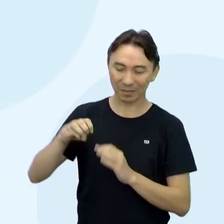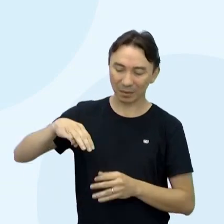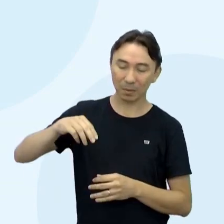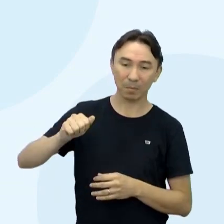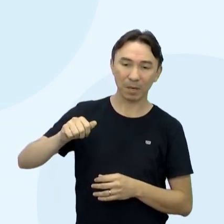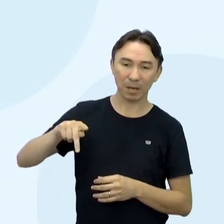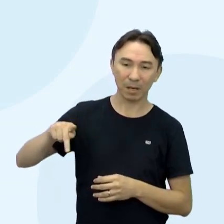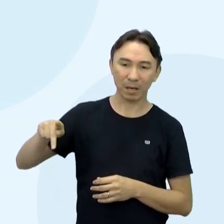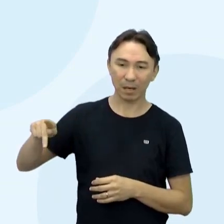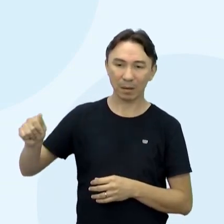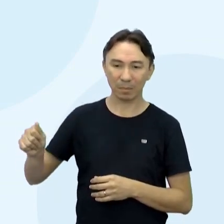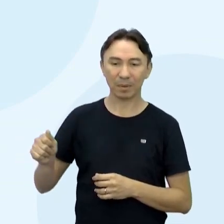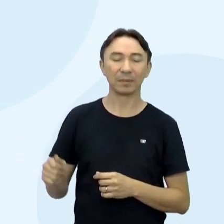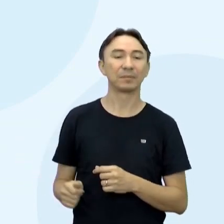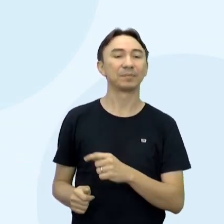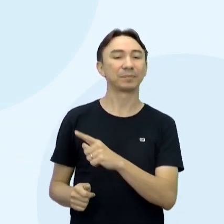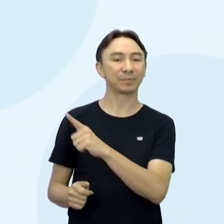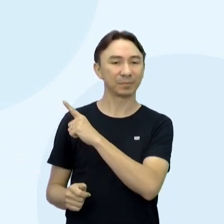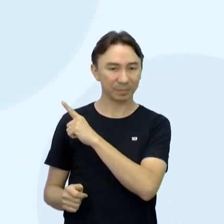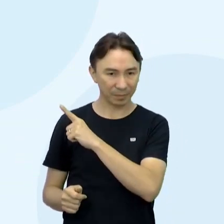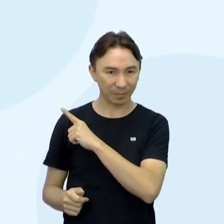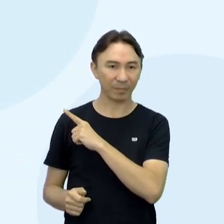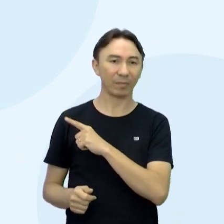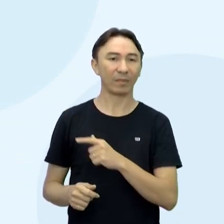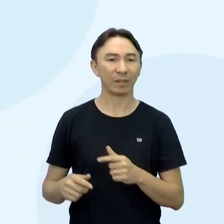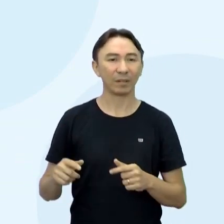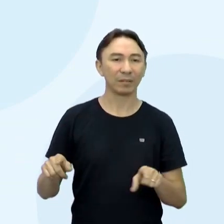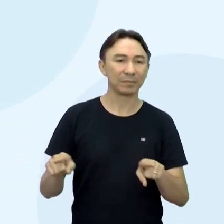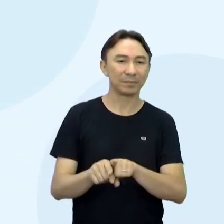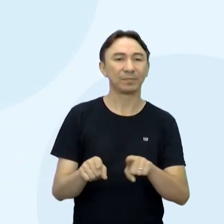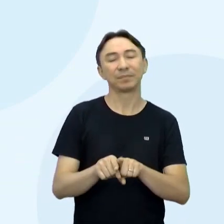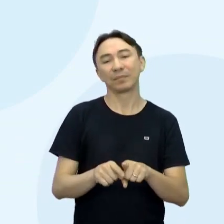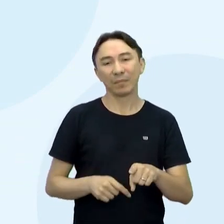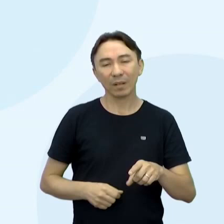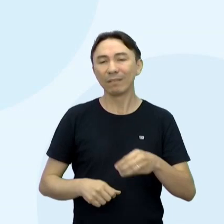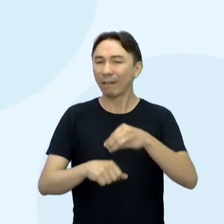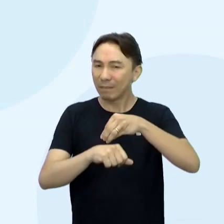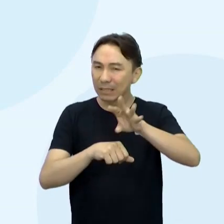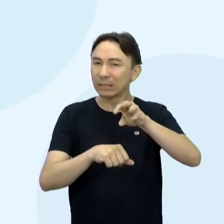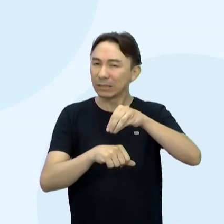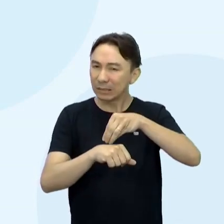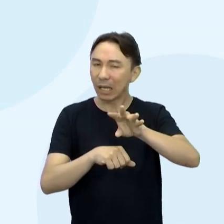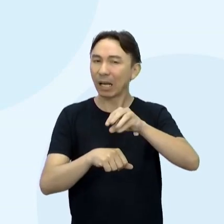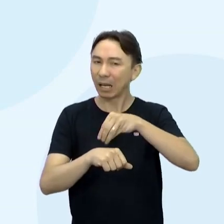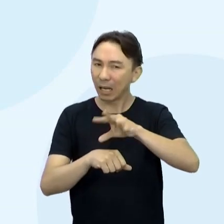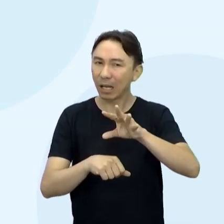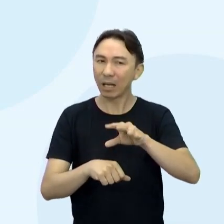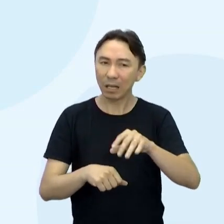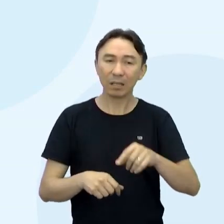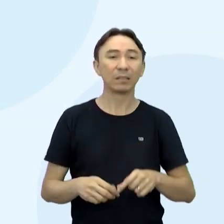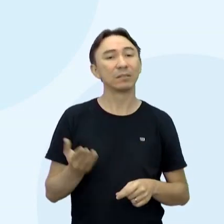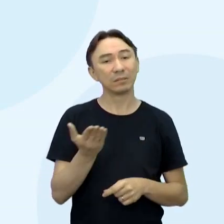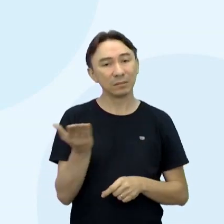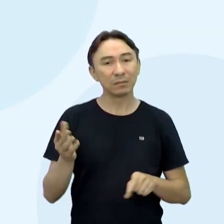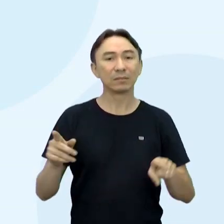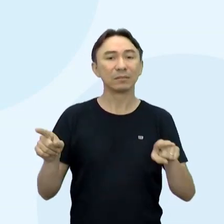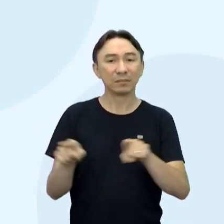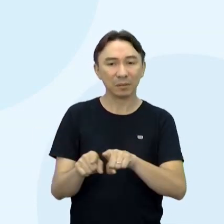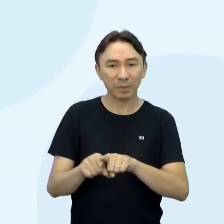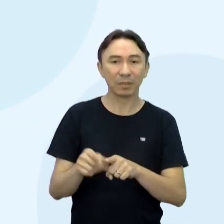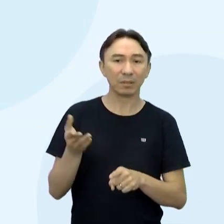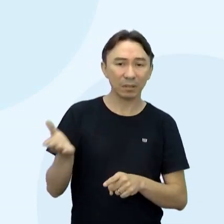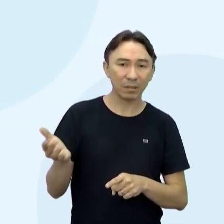indicações, né, e mais aquelas que eu trouxe na sensibilização, para que os alunos também